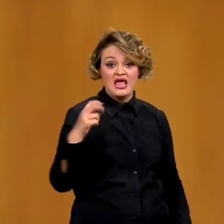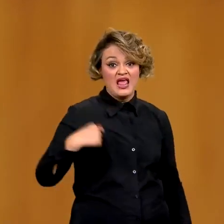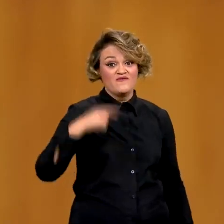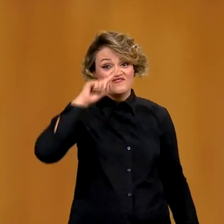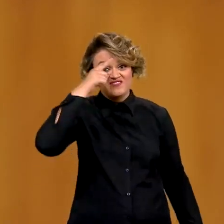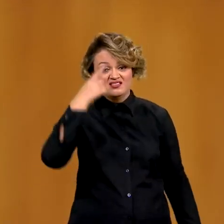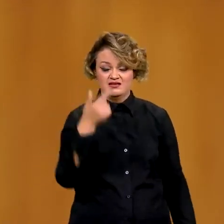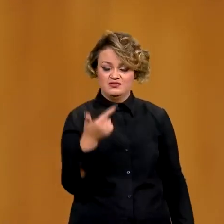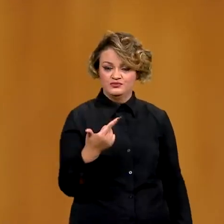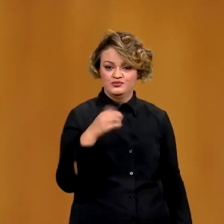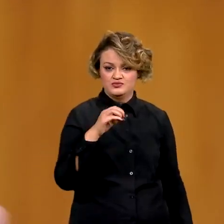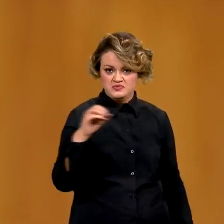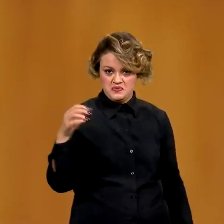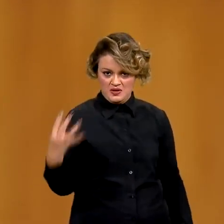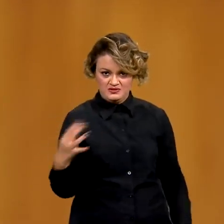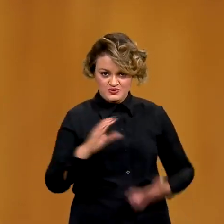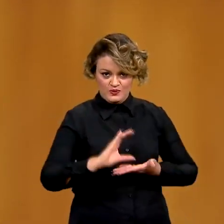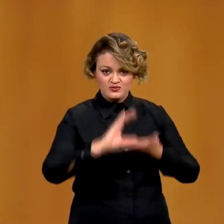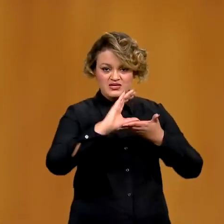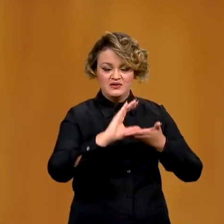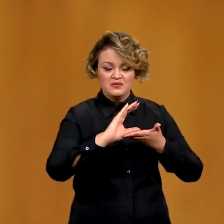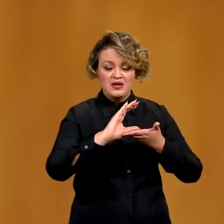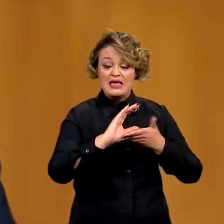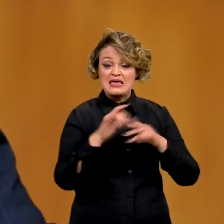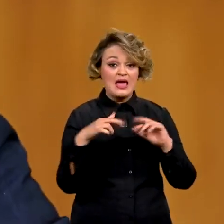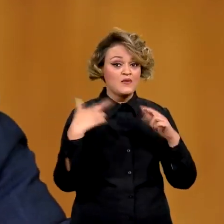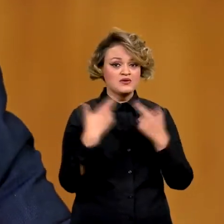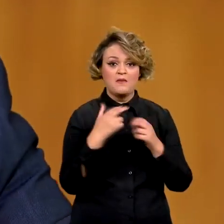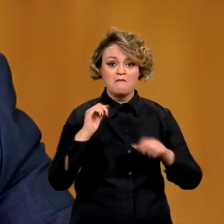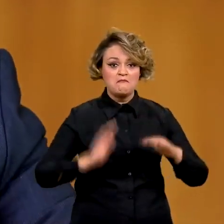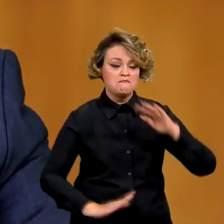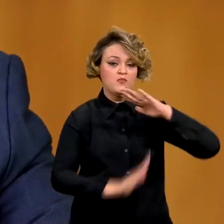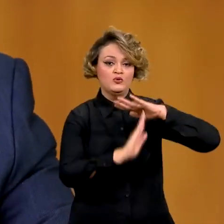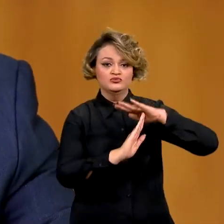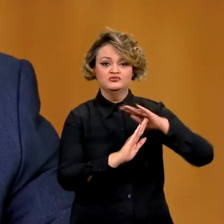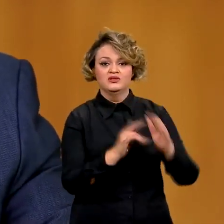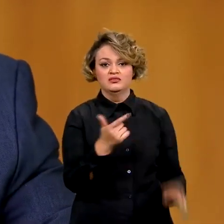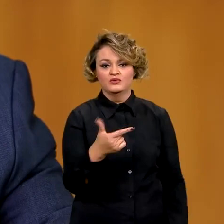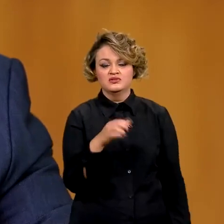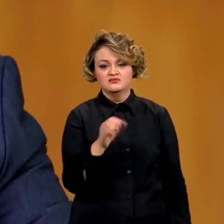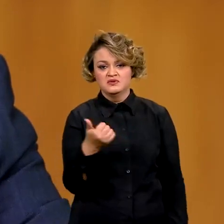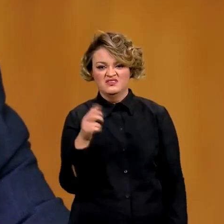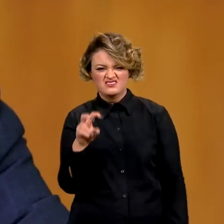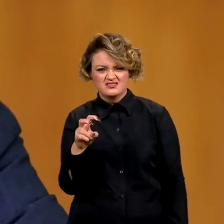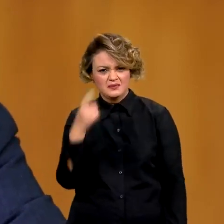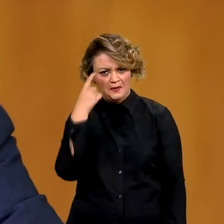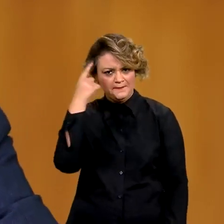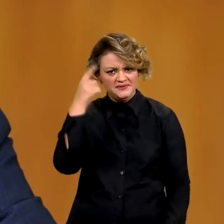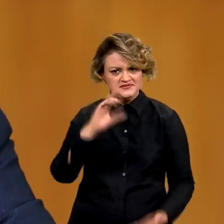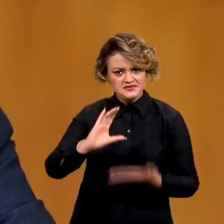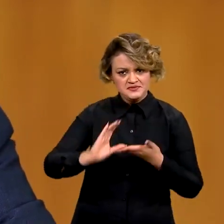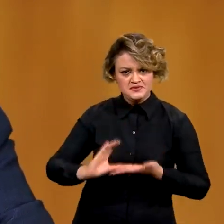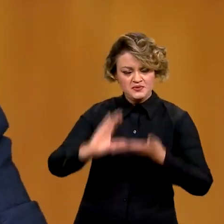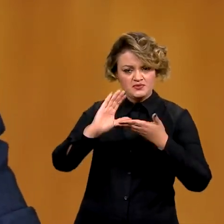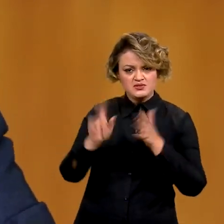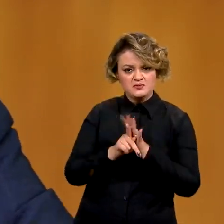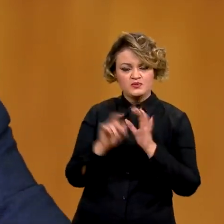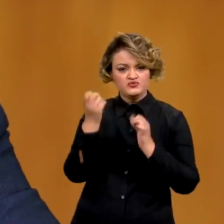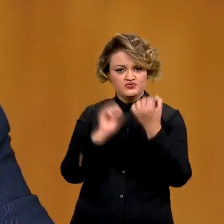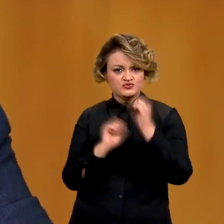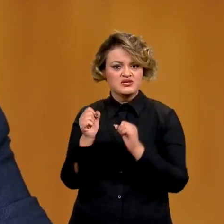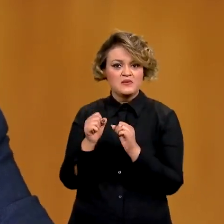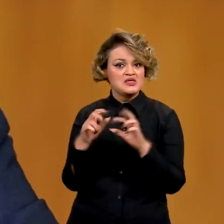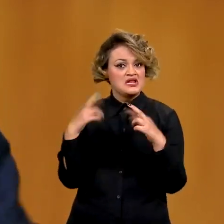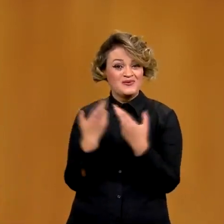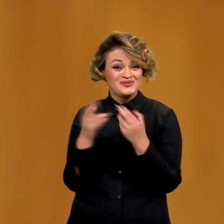mim em 2004 e ele deixou de se reunir Olha se você tem um Conselho Nacional de política industrial e ele